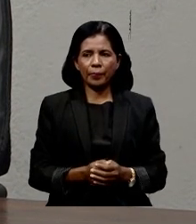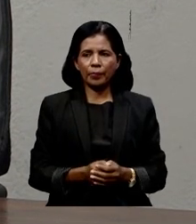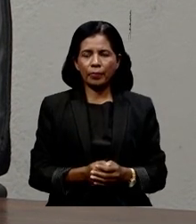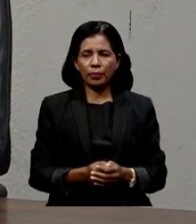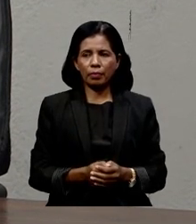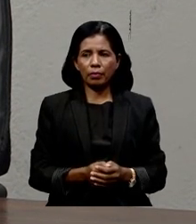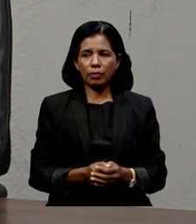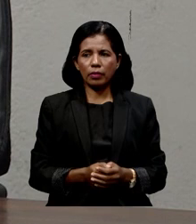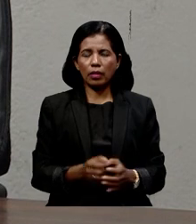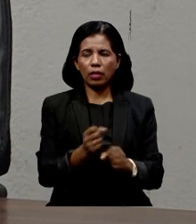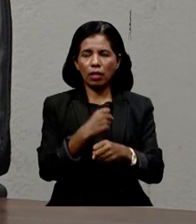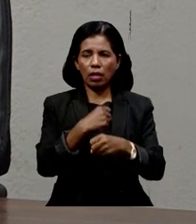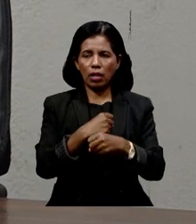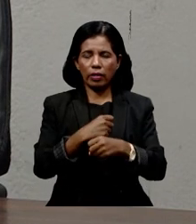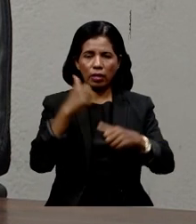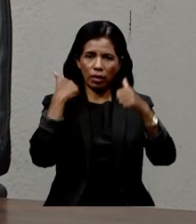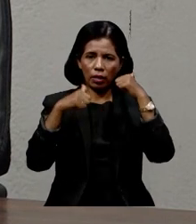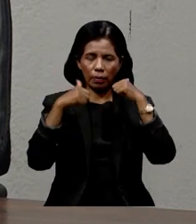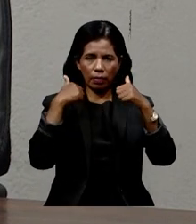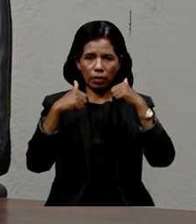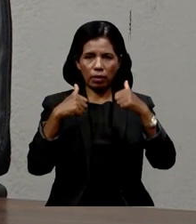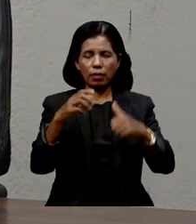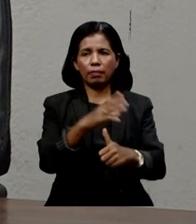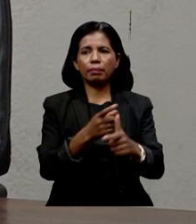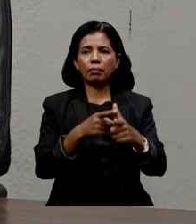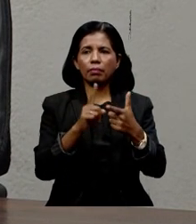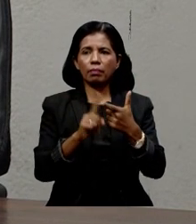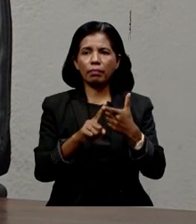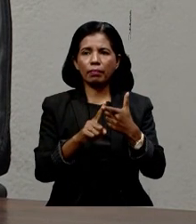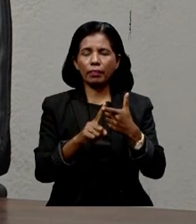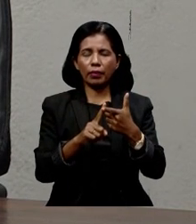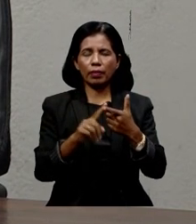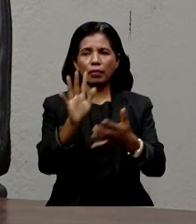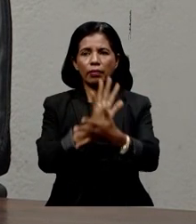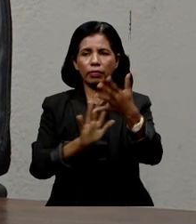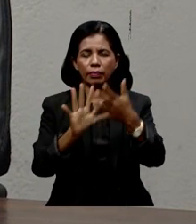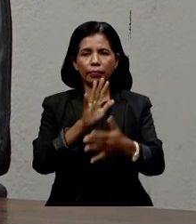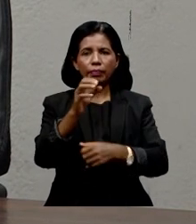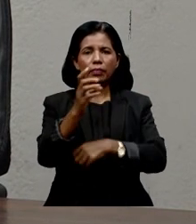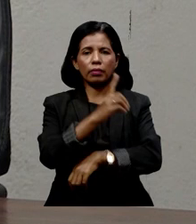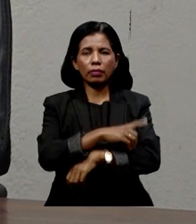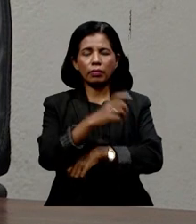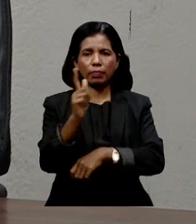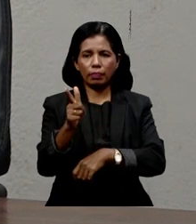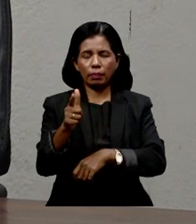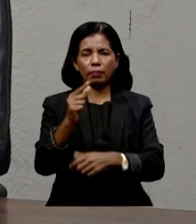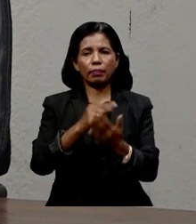pode halau atividade, pode celebrar 30 de agosto.